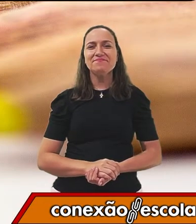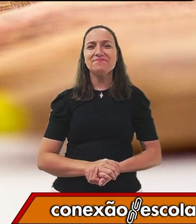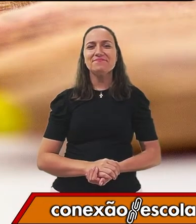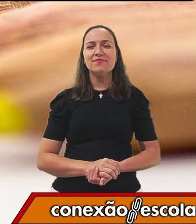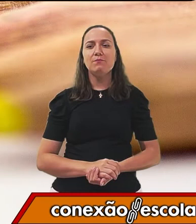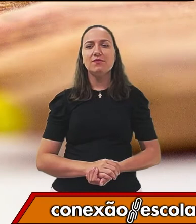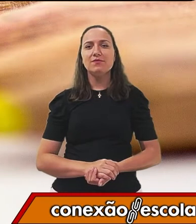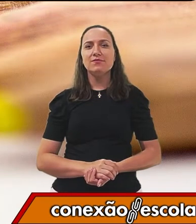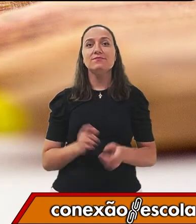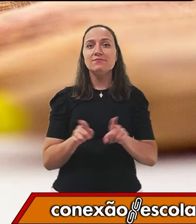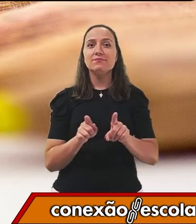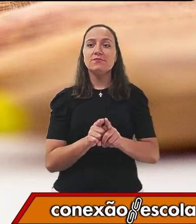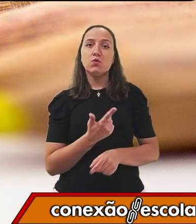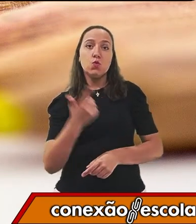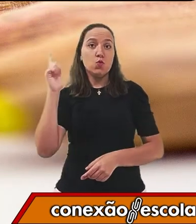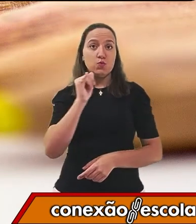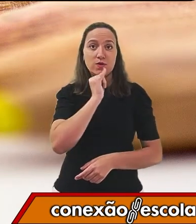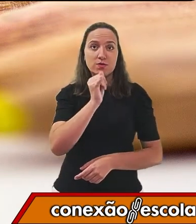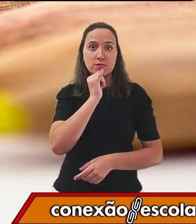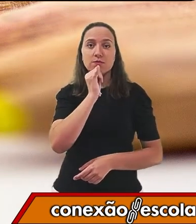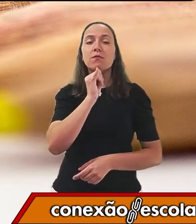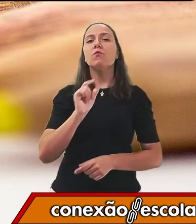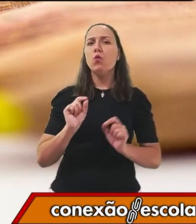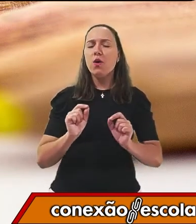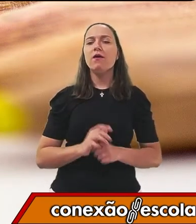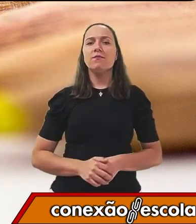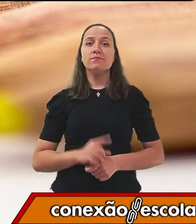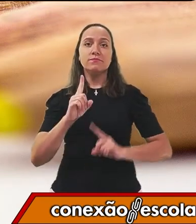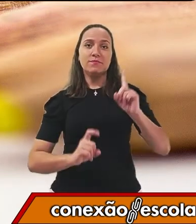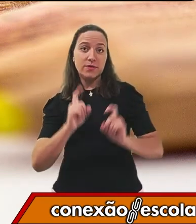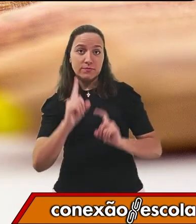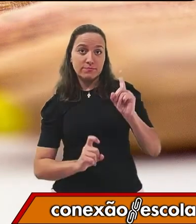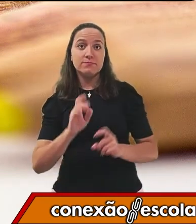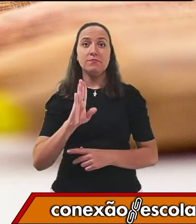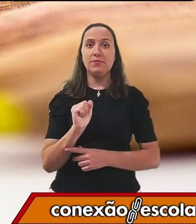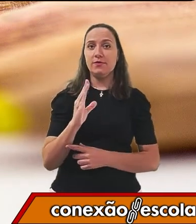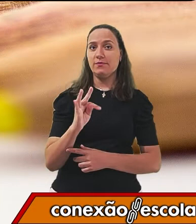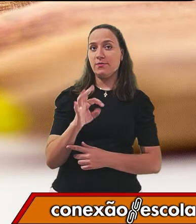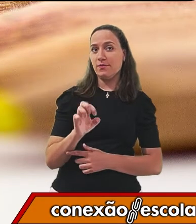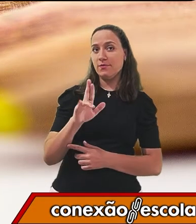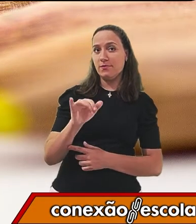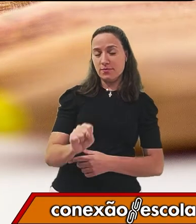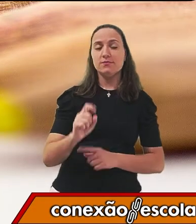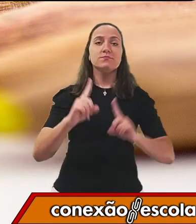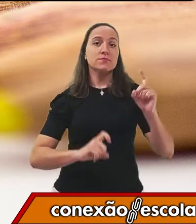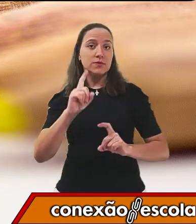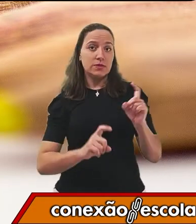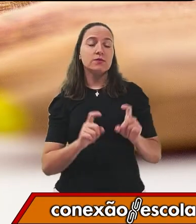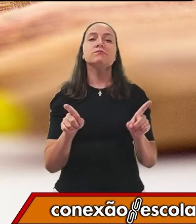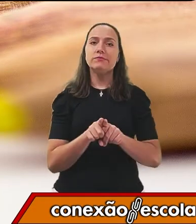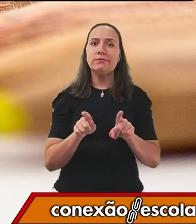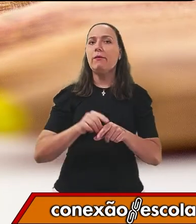Vamos a outros seres vivos, as bactérias. Assim como os fungos, as bactérias também não produzem o seu